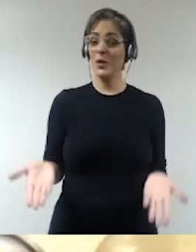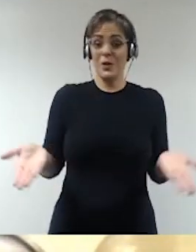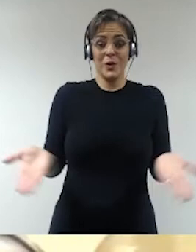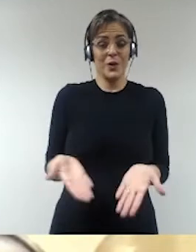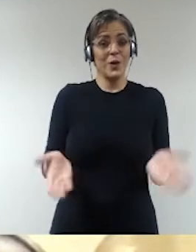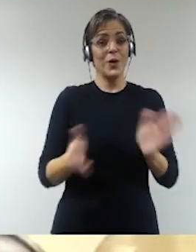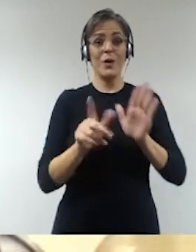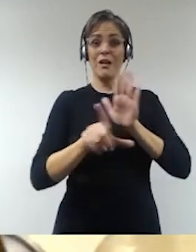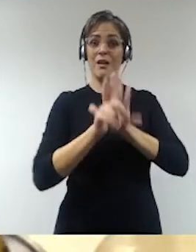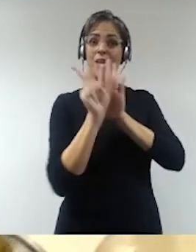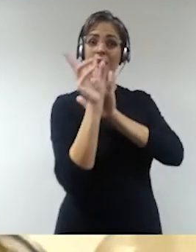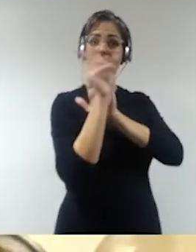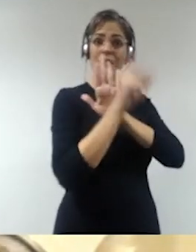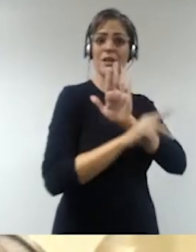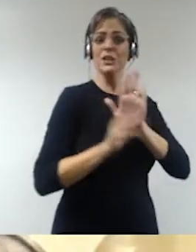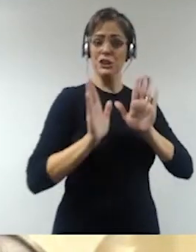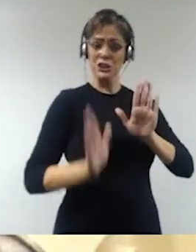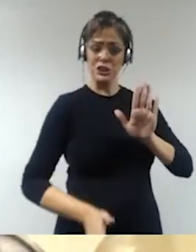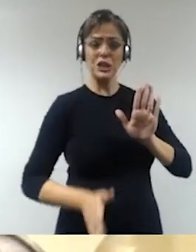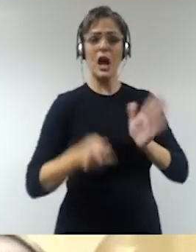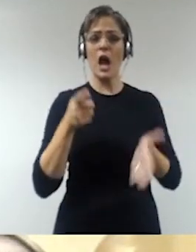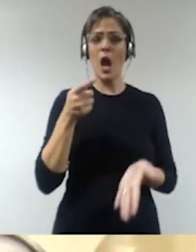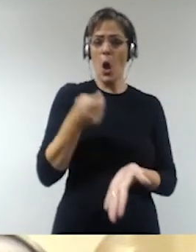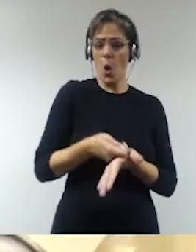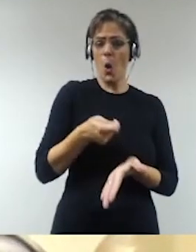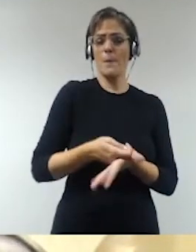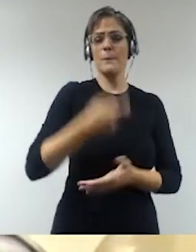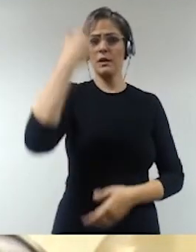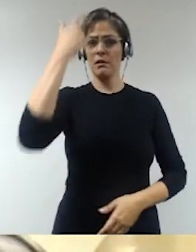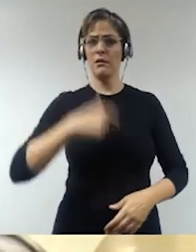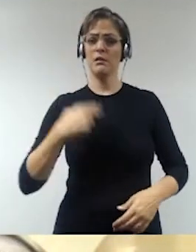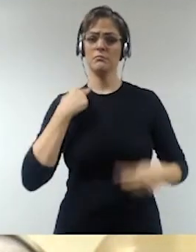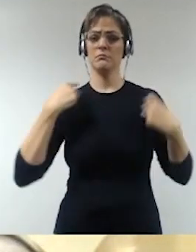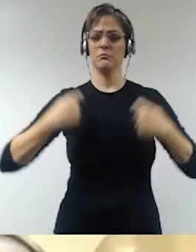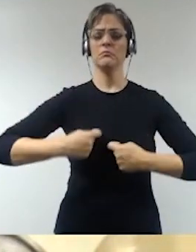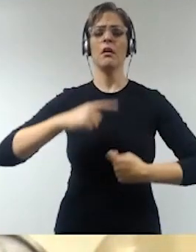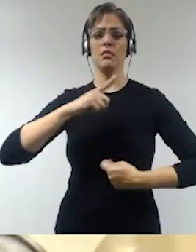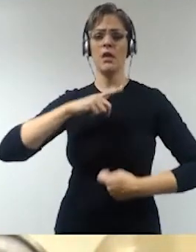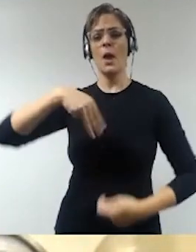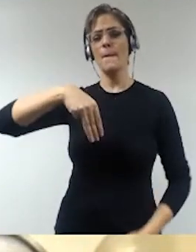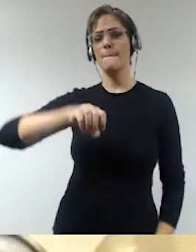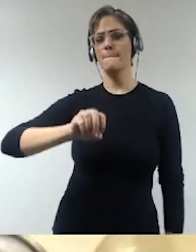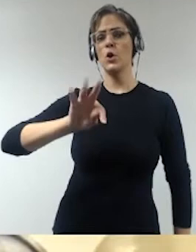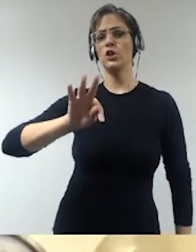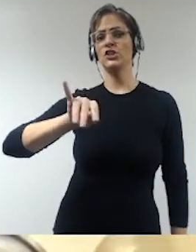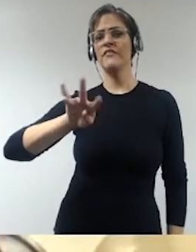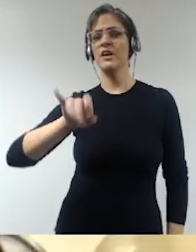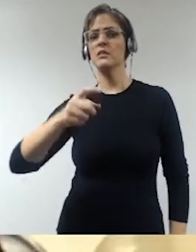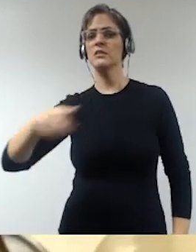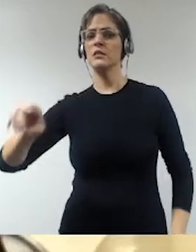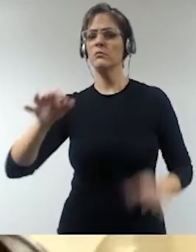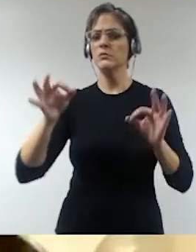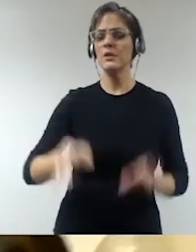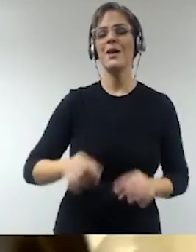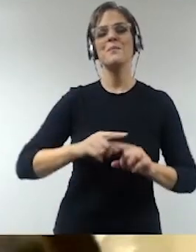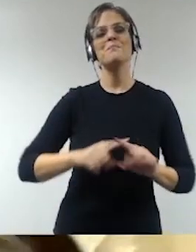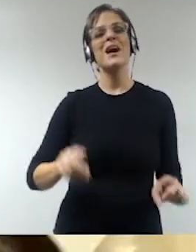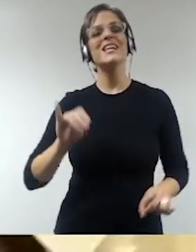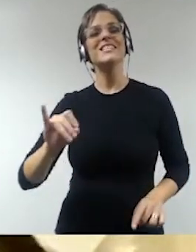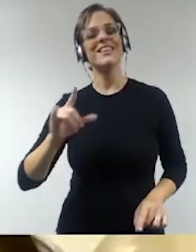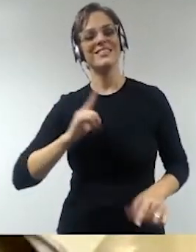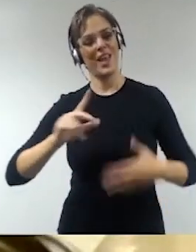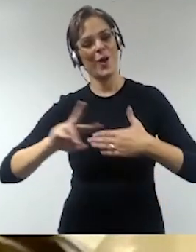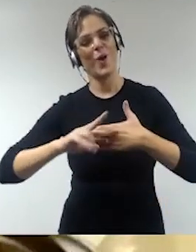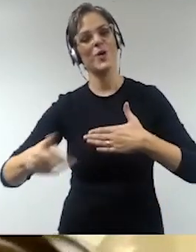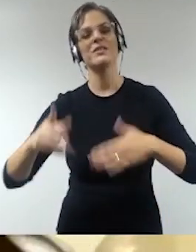magistrado o dever de fundamentar a sua decisão, de motivar, mas com o consequencialismo, isso fica mais